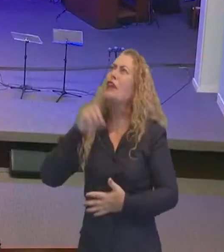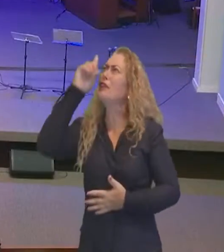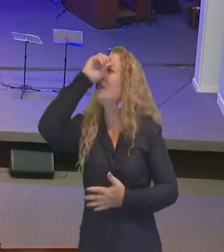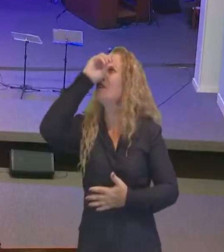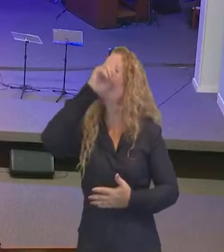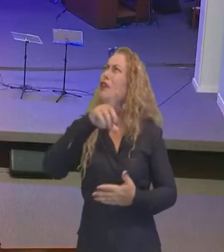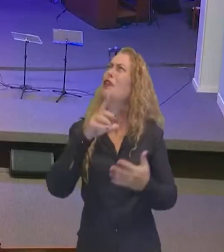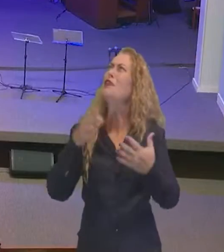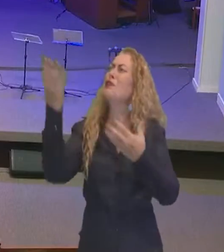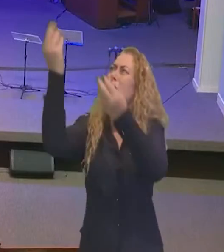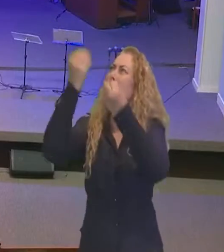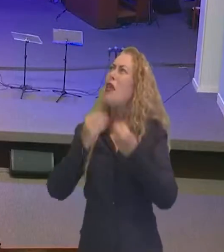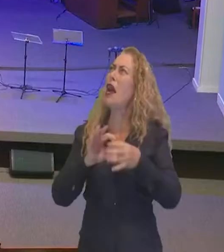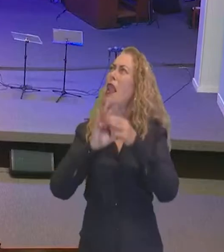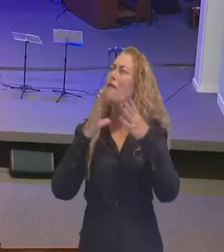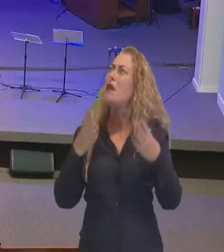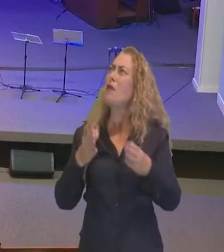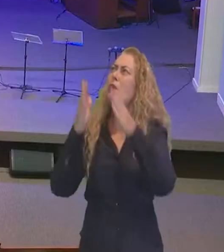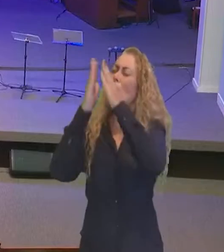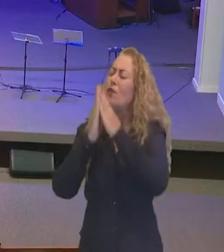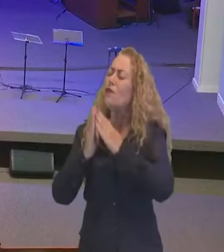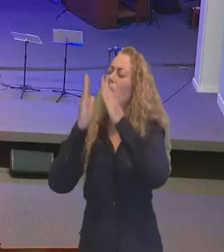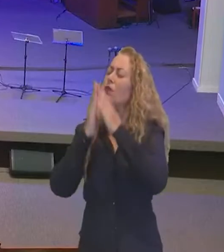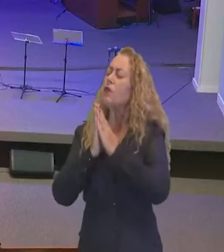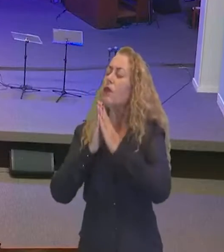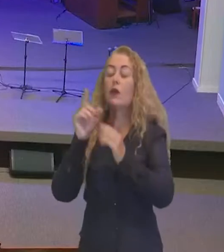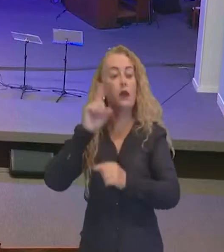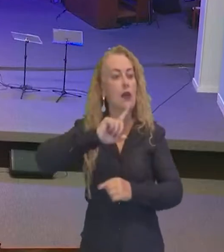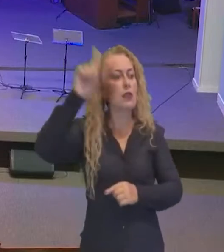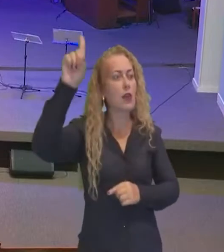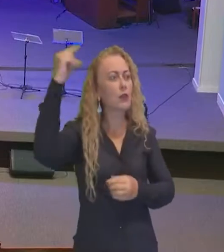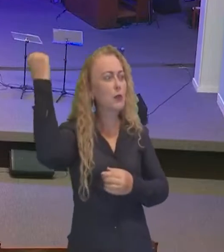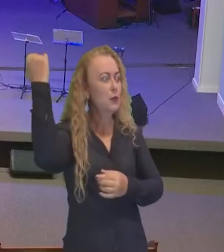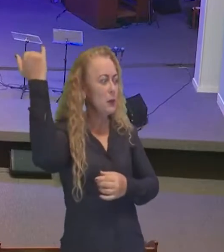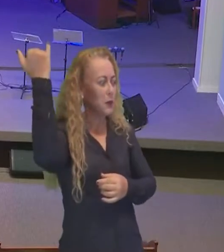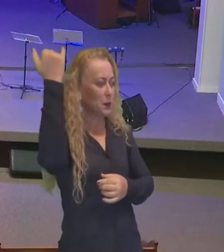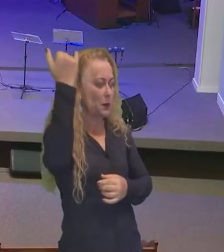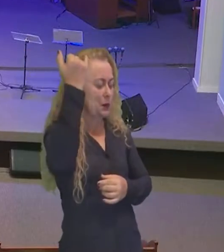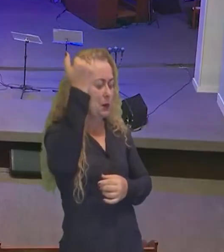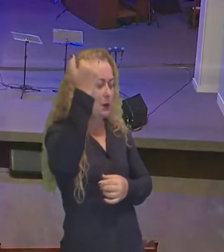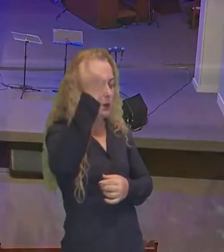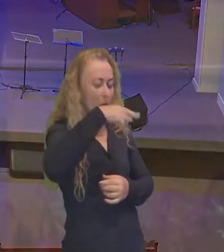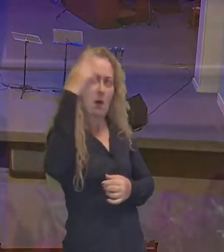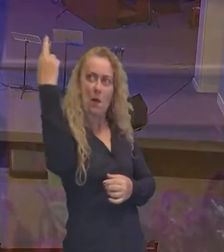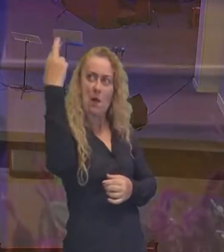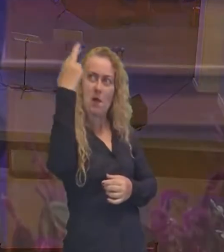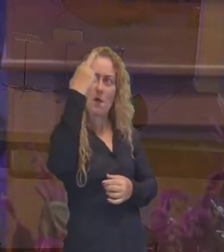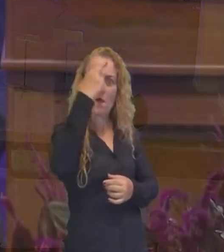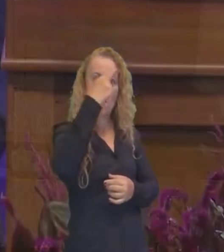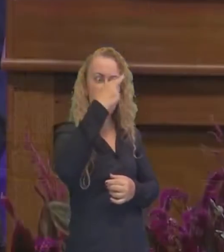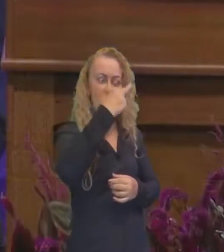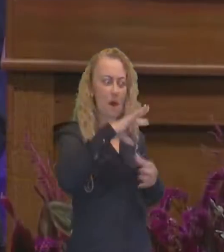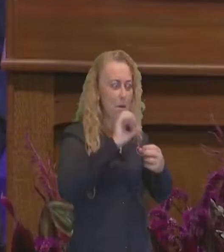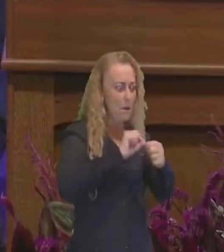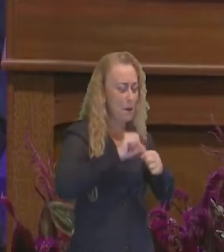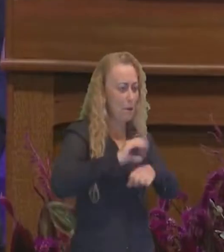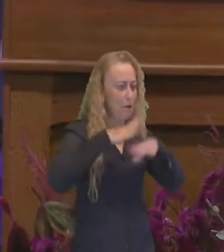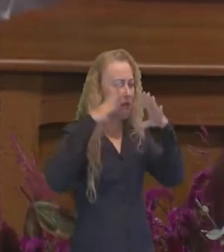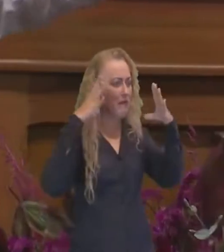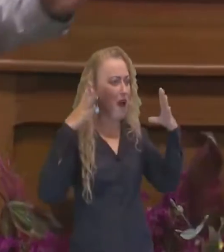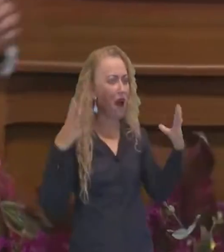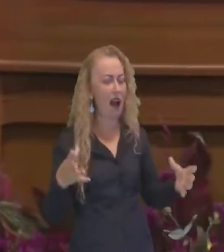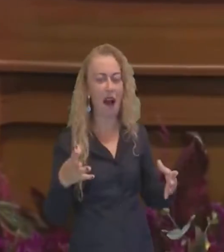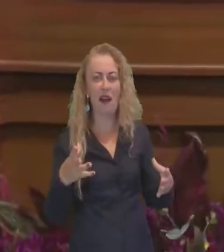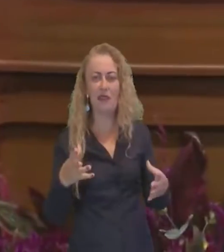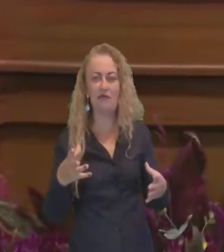livramento. E o Senhor age. Ele age de forma sobrenatural. Irmãos, a dimensão do crente é a dimensão